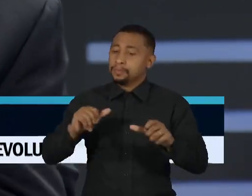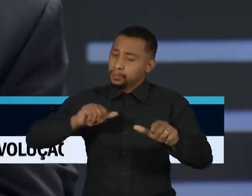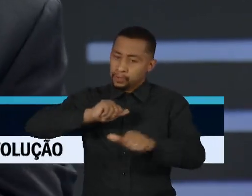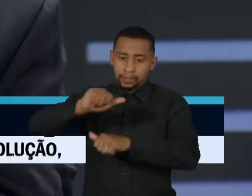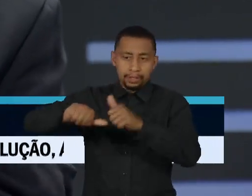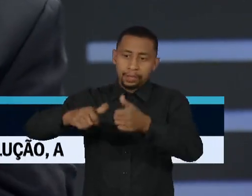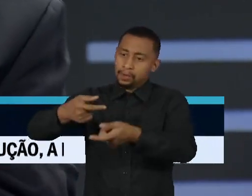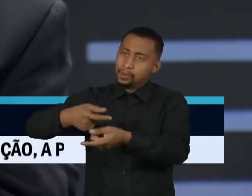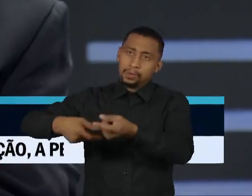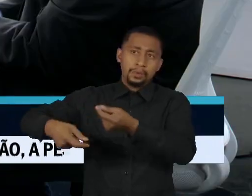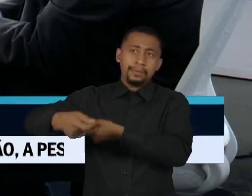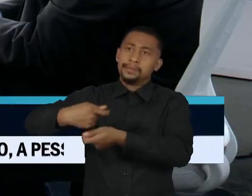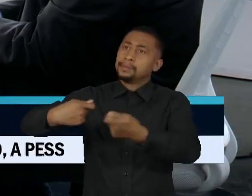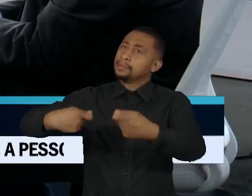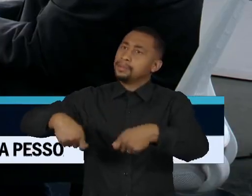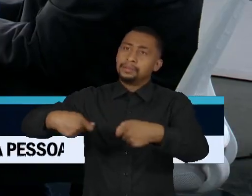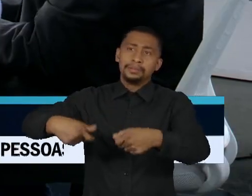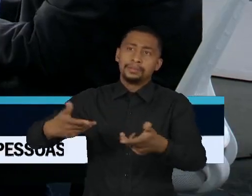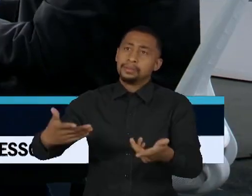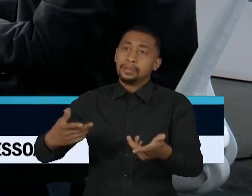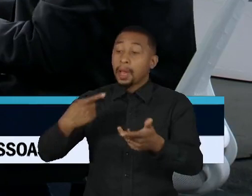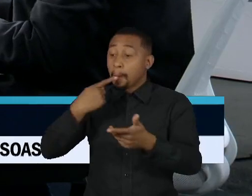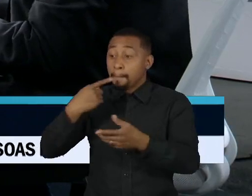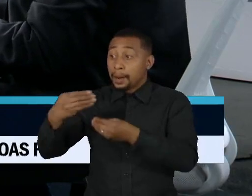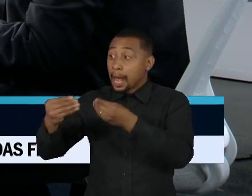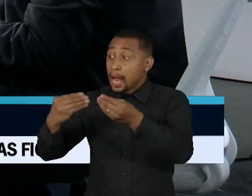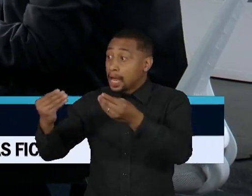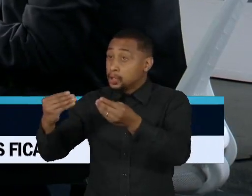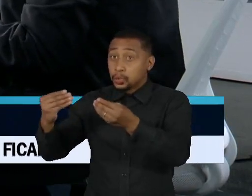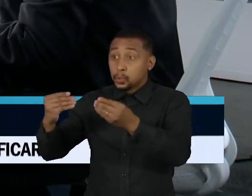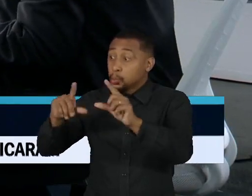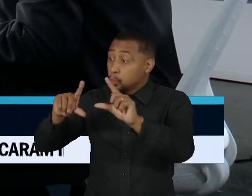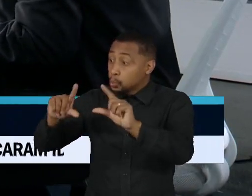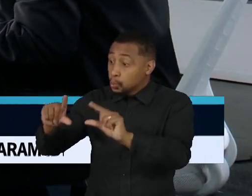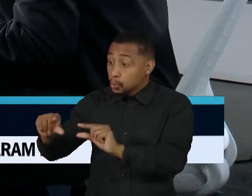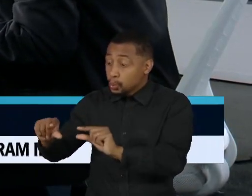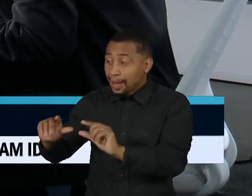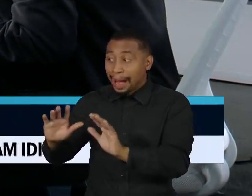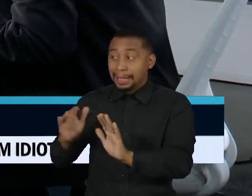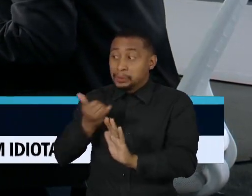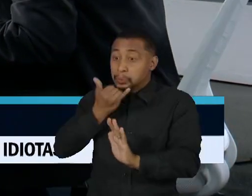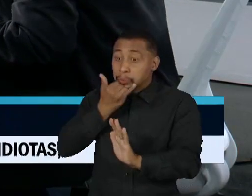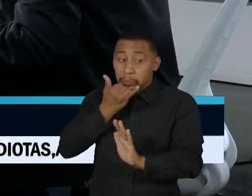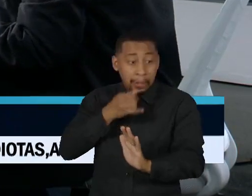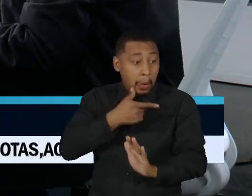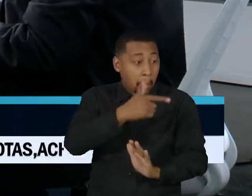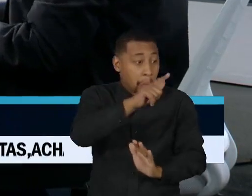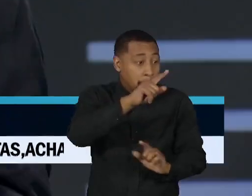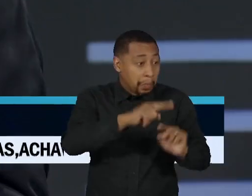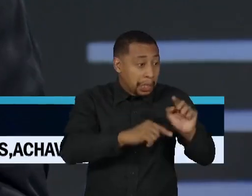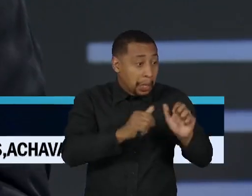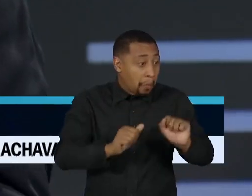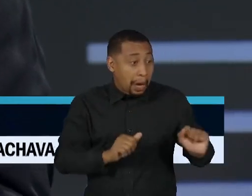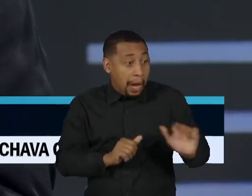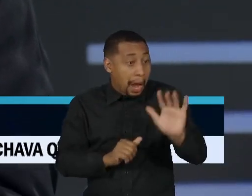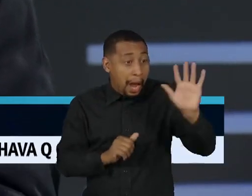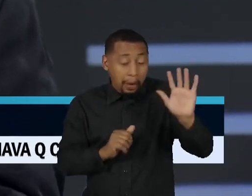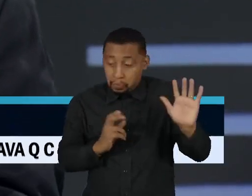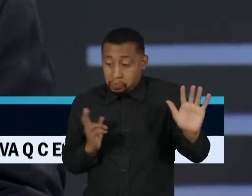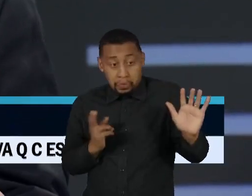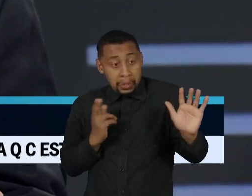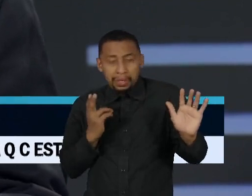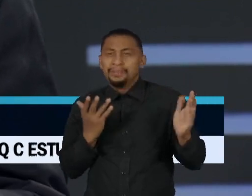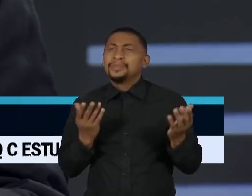economia e o custo, você não leva em conta o que eles chamam, que os economistas chamam de externalidades. Ou seja, é como se